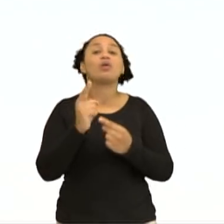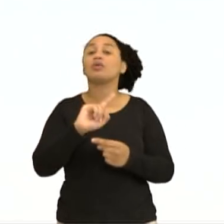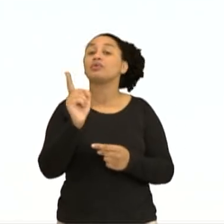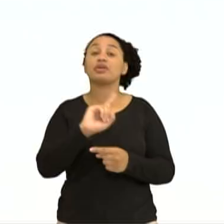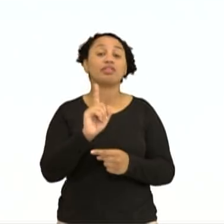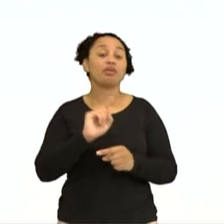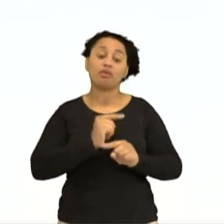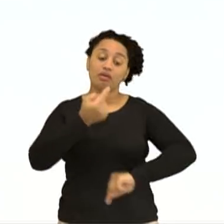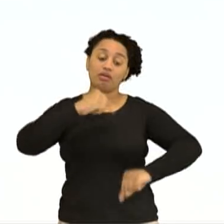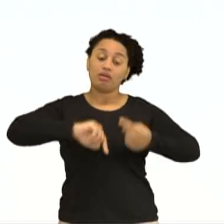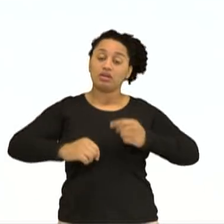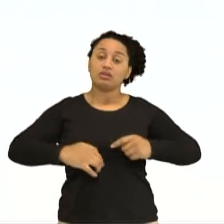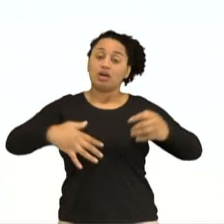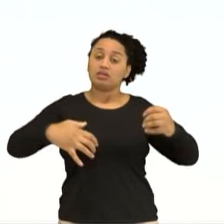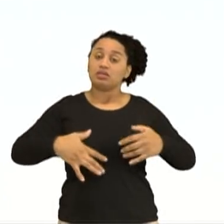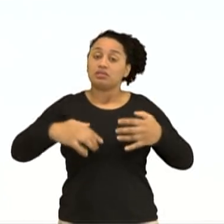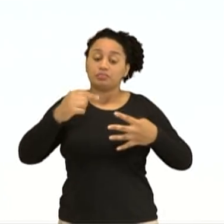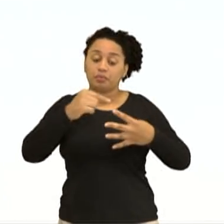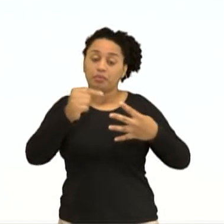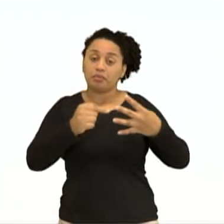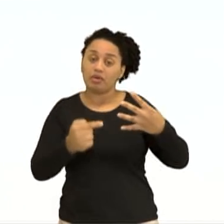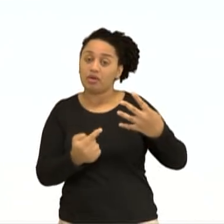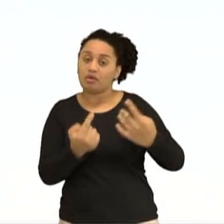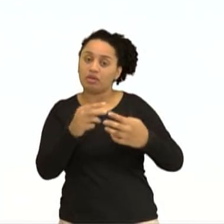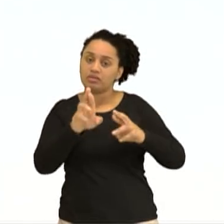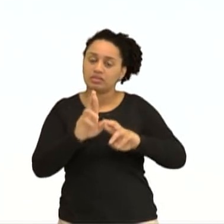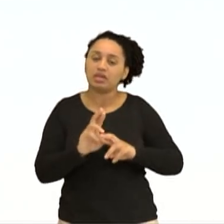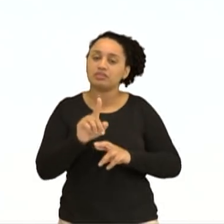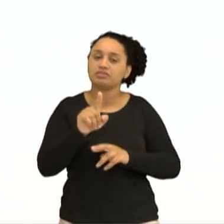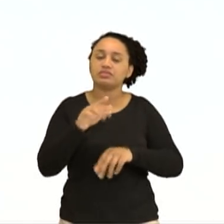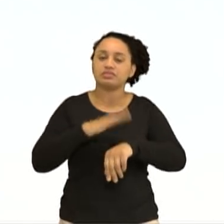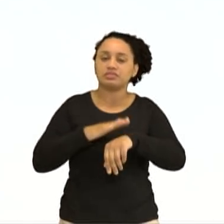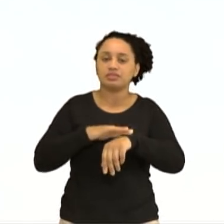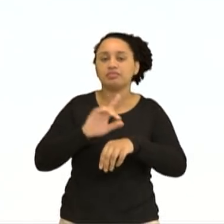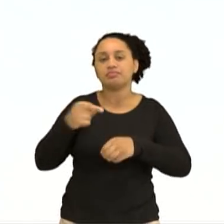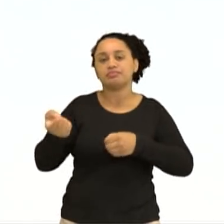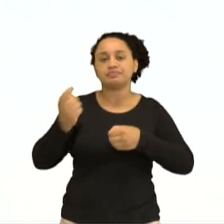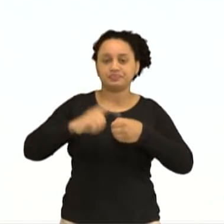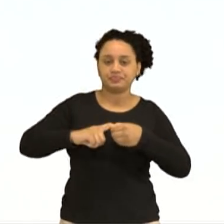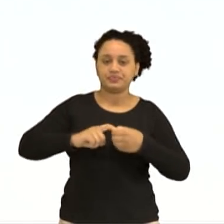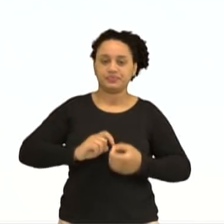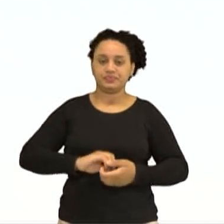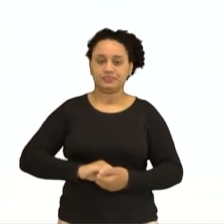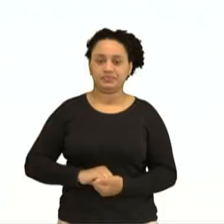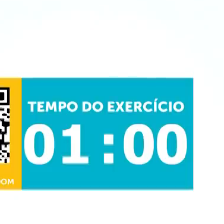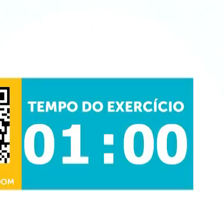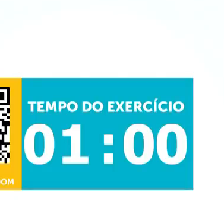aqui não pertencem ao sistema respiratório? Agora com vocês eu já volto.